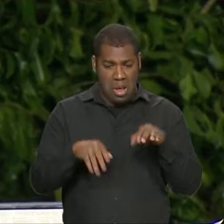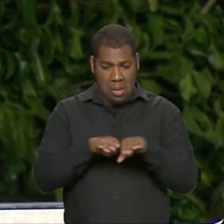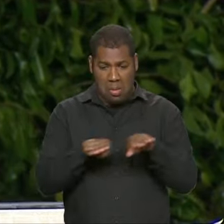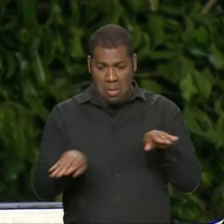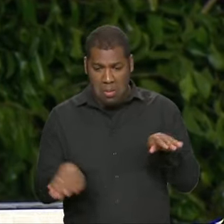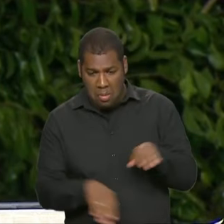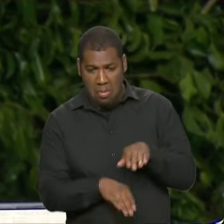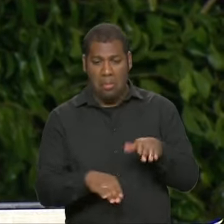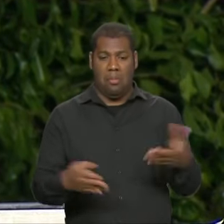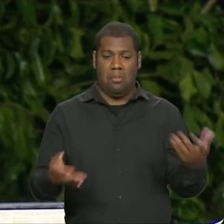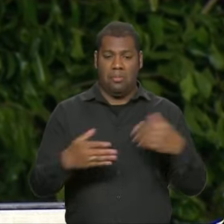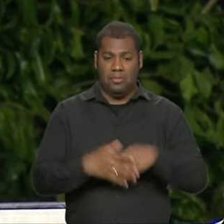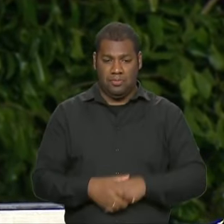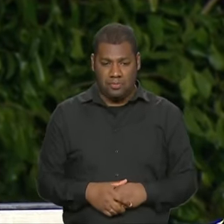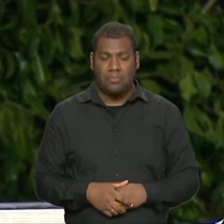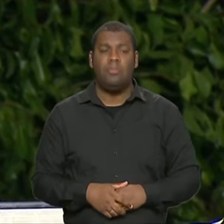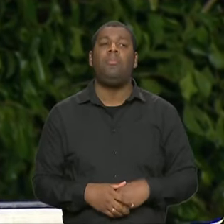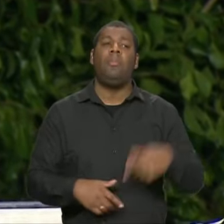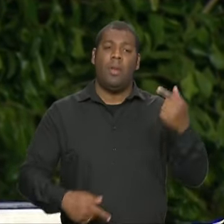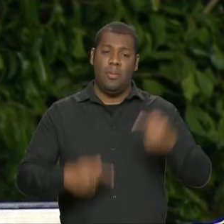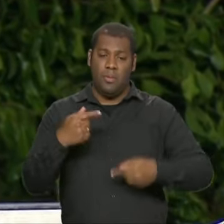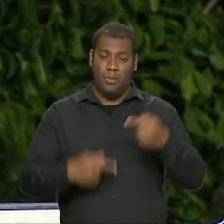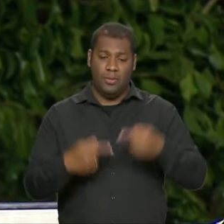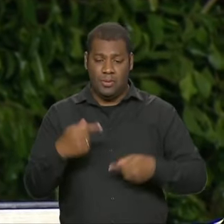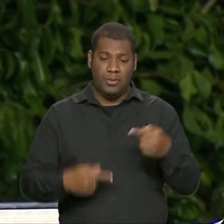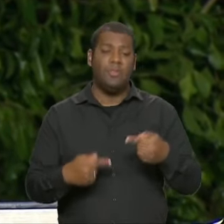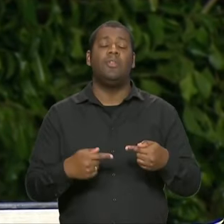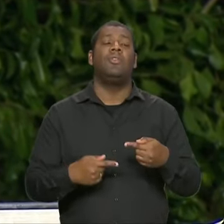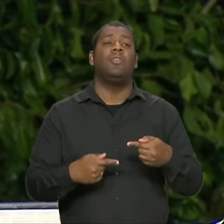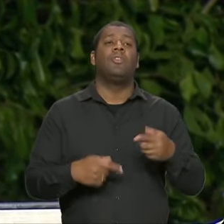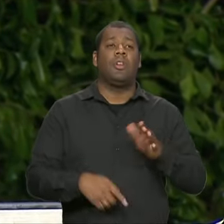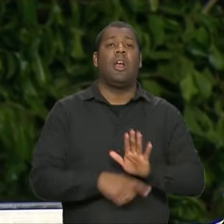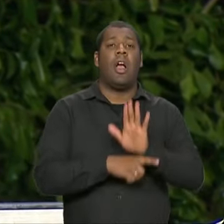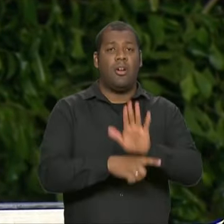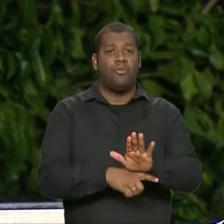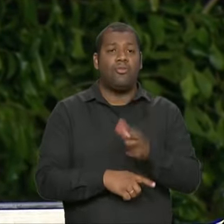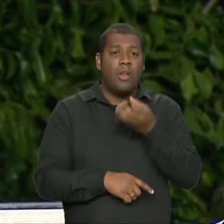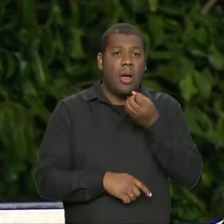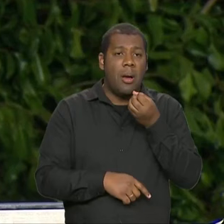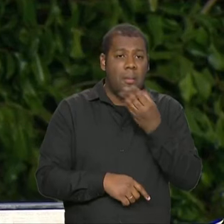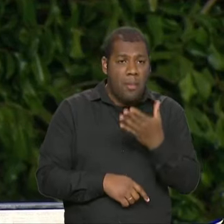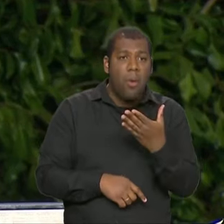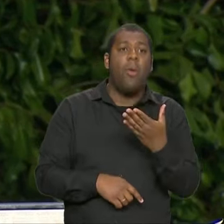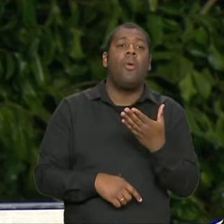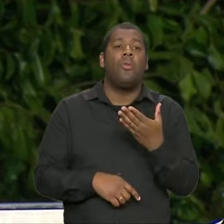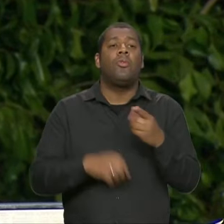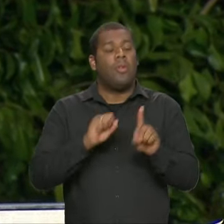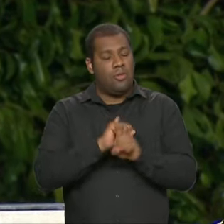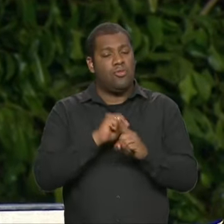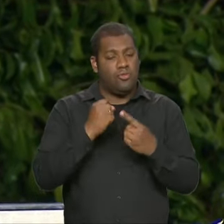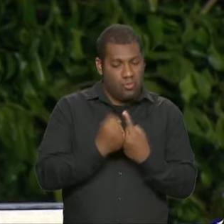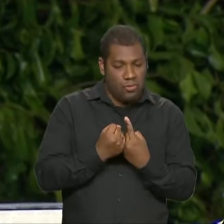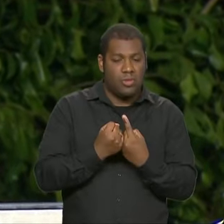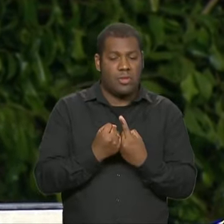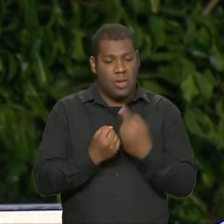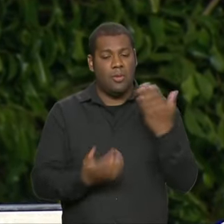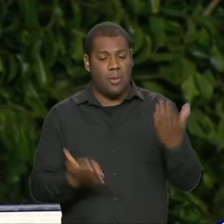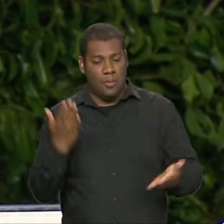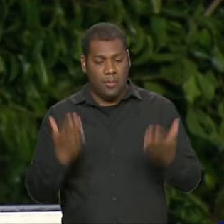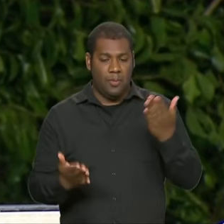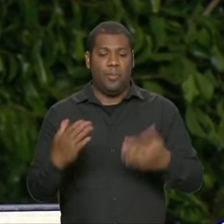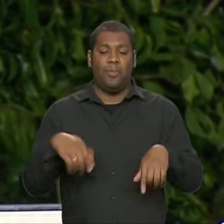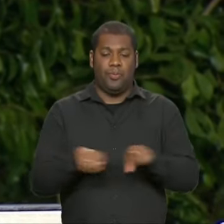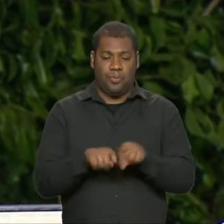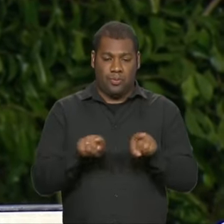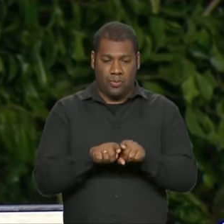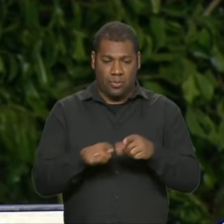para o desenvolvimento. Essas políticas podem levar a efeitos positivos e bem-estar social e também contribuem